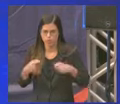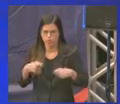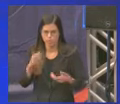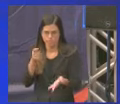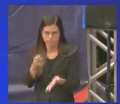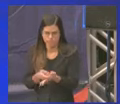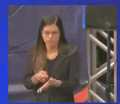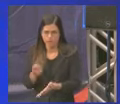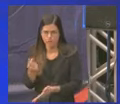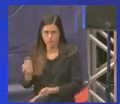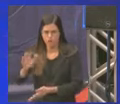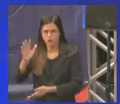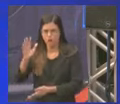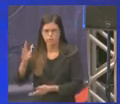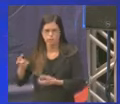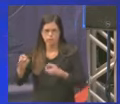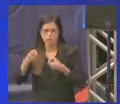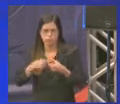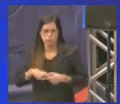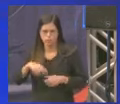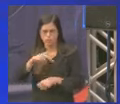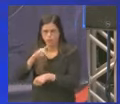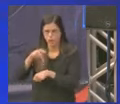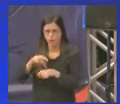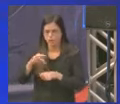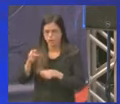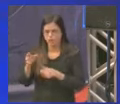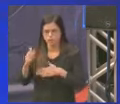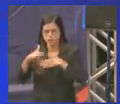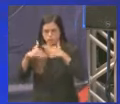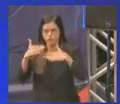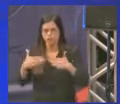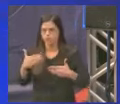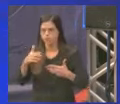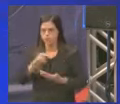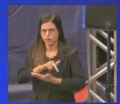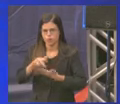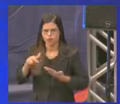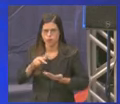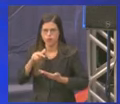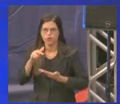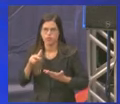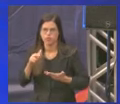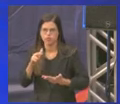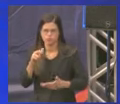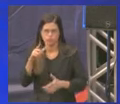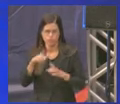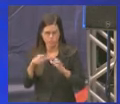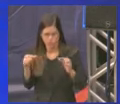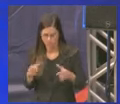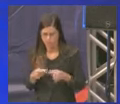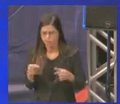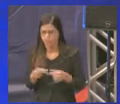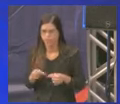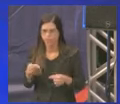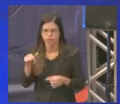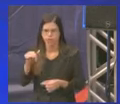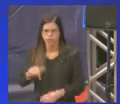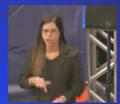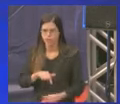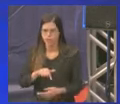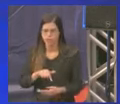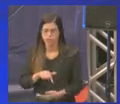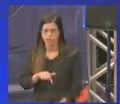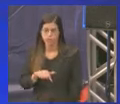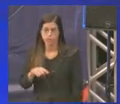países desenvolvidos. Europa Ocidental, Estados Unidos, Canadá, Japão, sendo que a Europa, além do problema de mão de obra